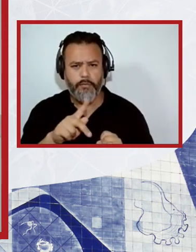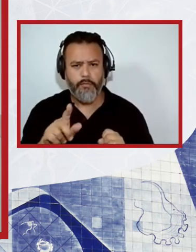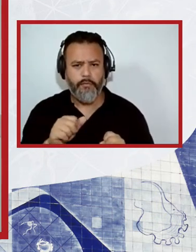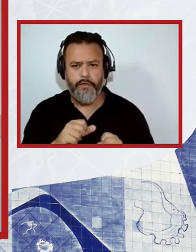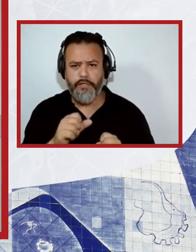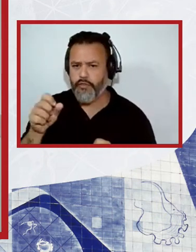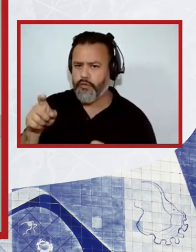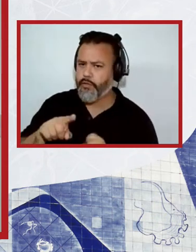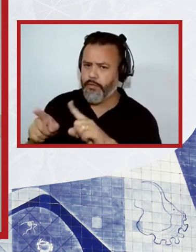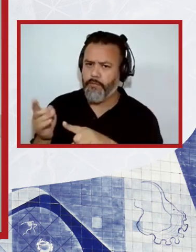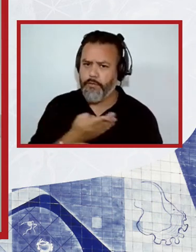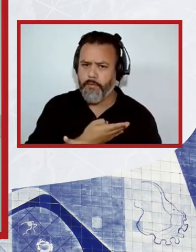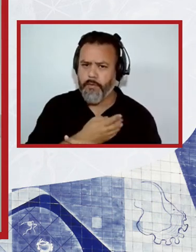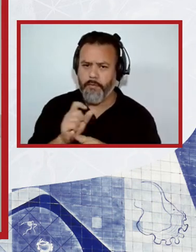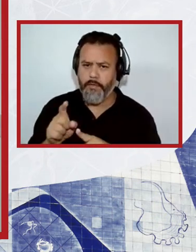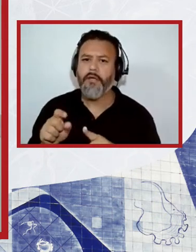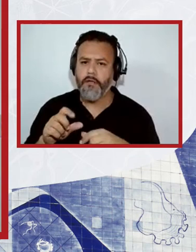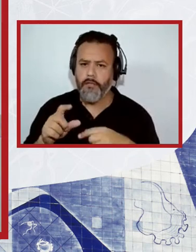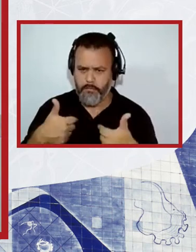aqui para eles responderem depois.